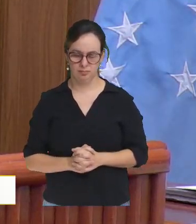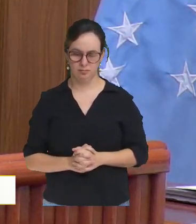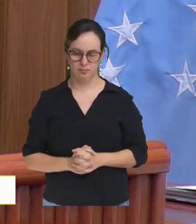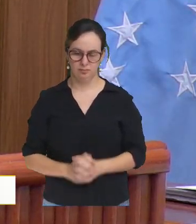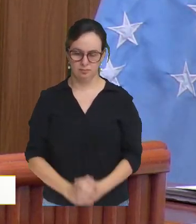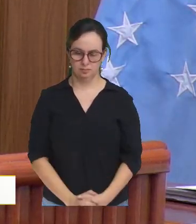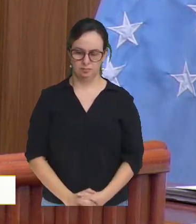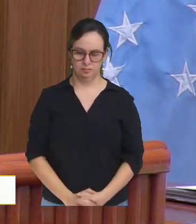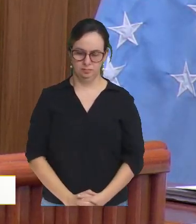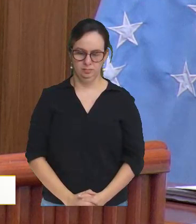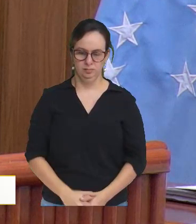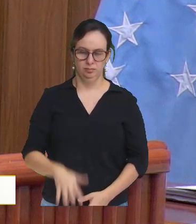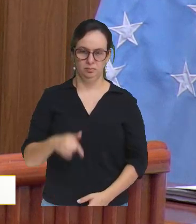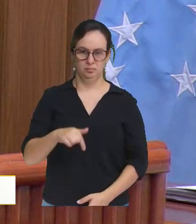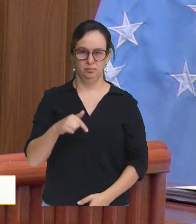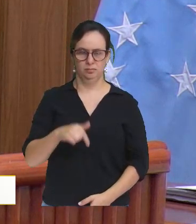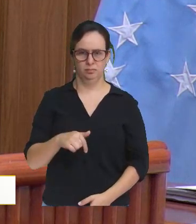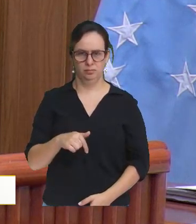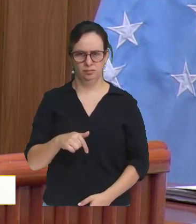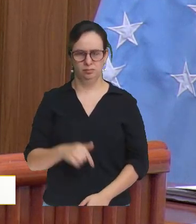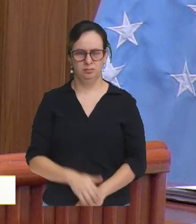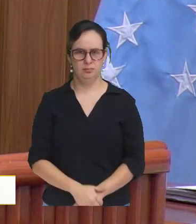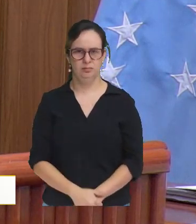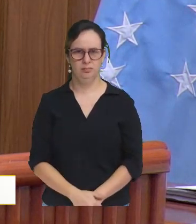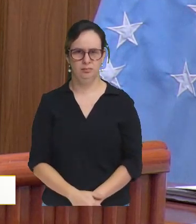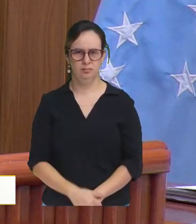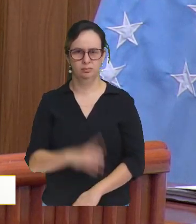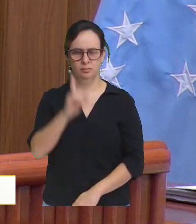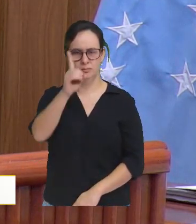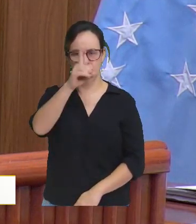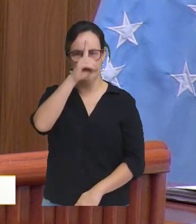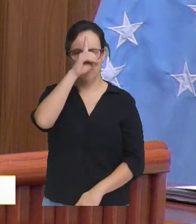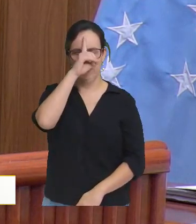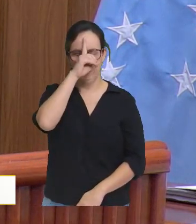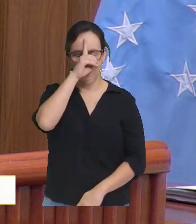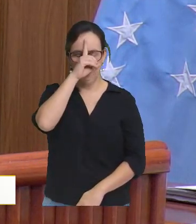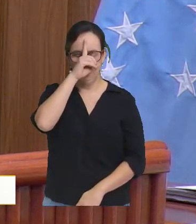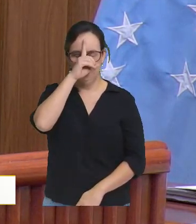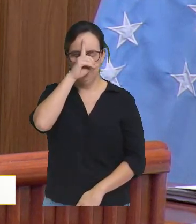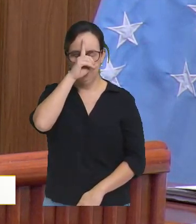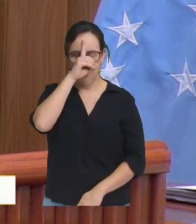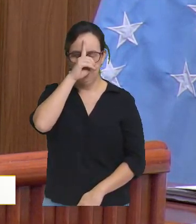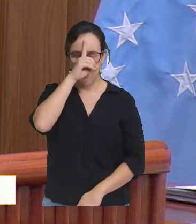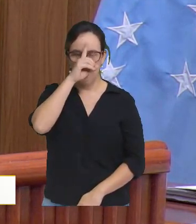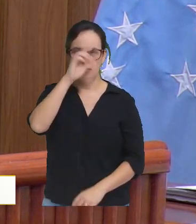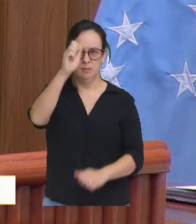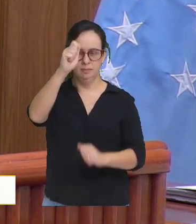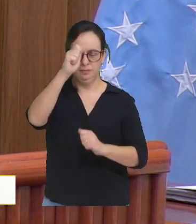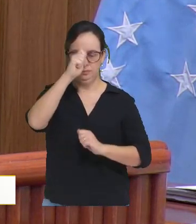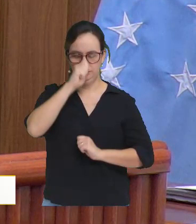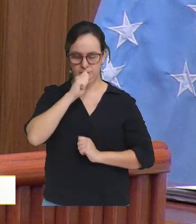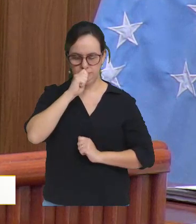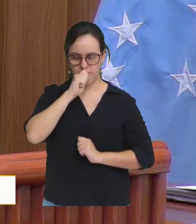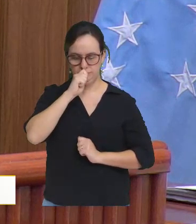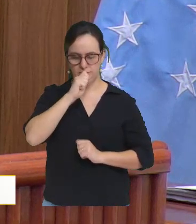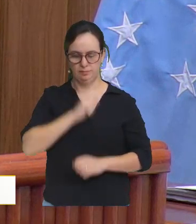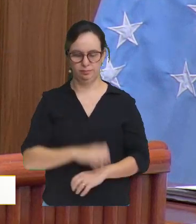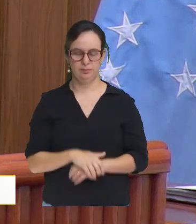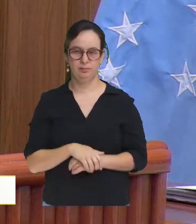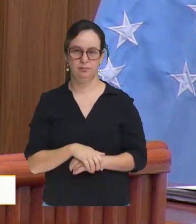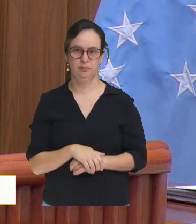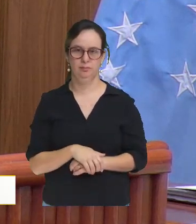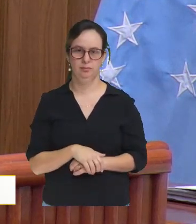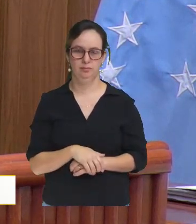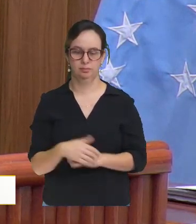me veio à cabeça o dom que Deus nos concede para servir